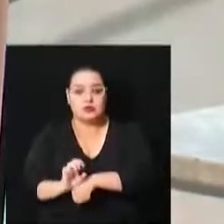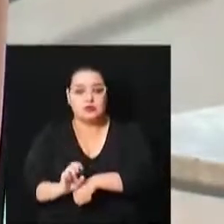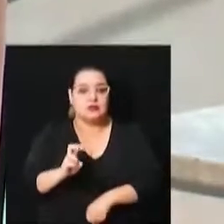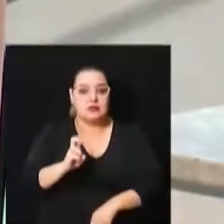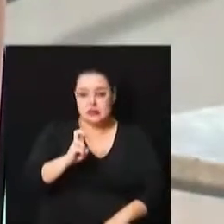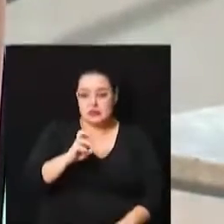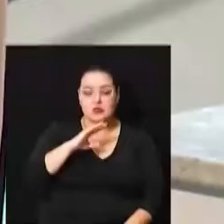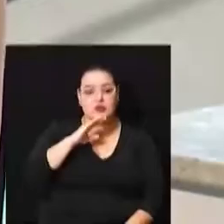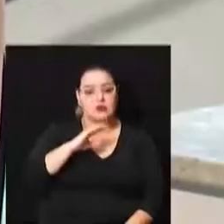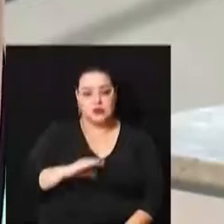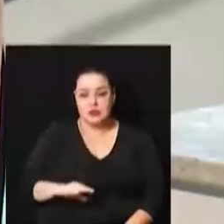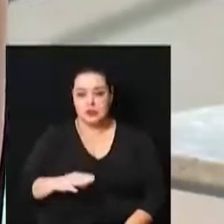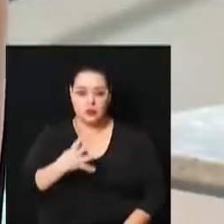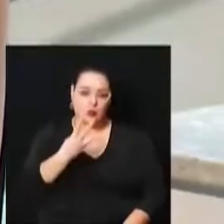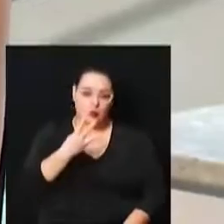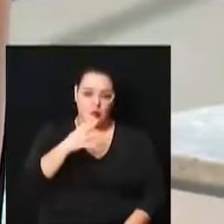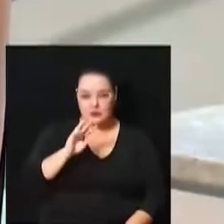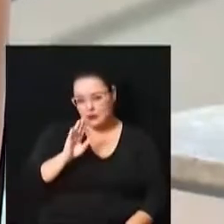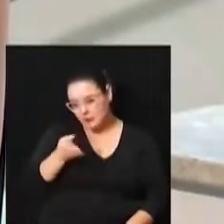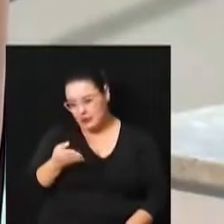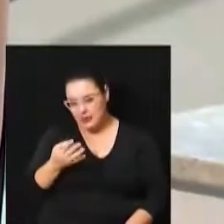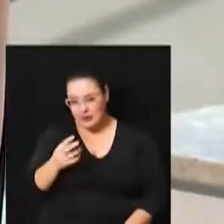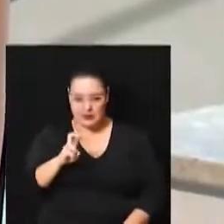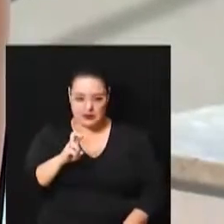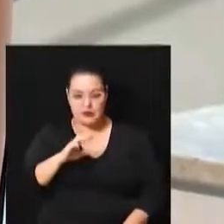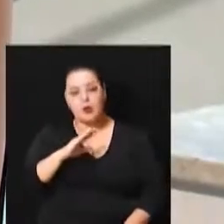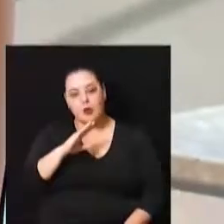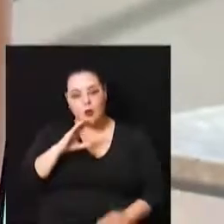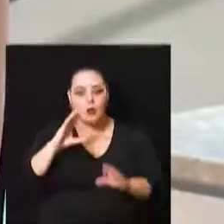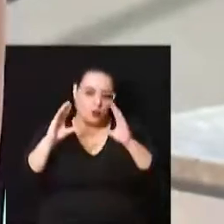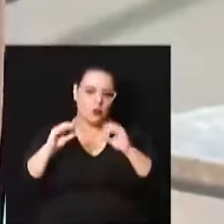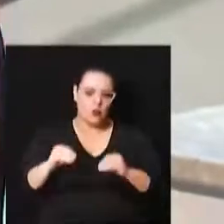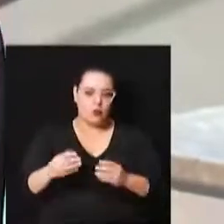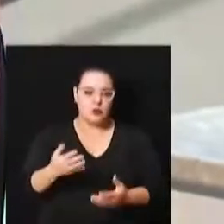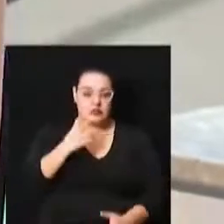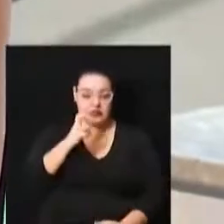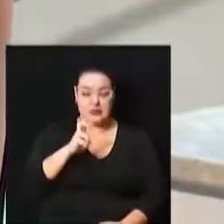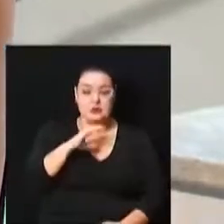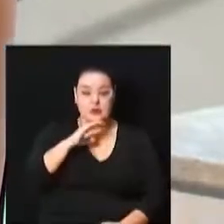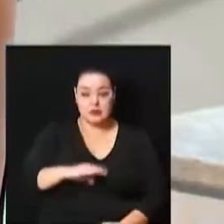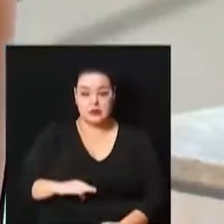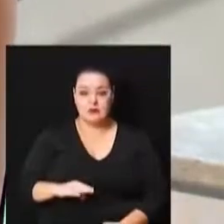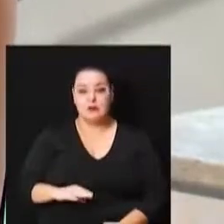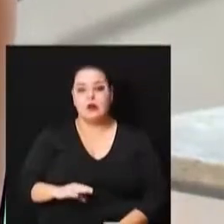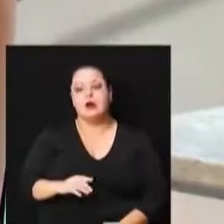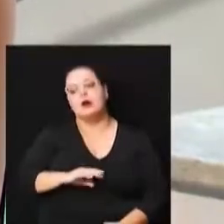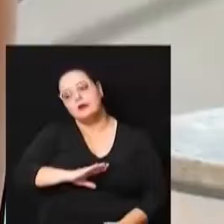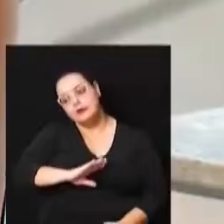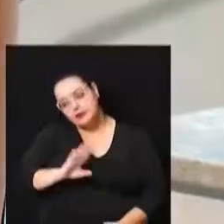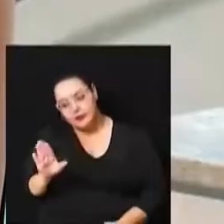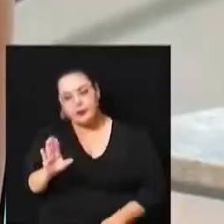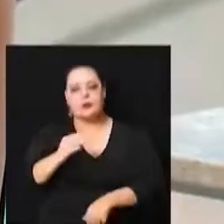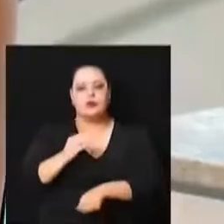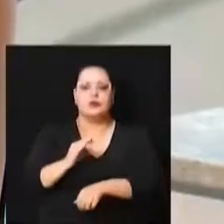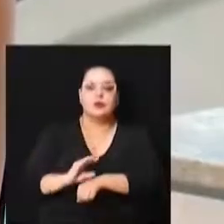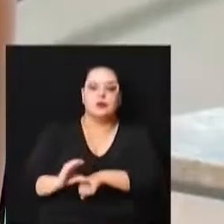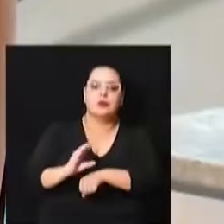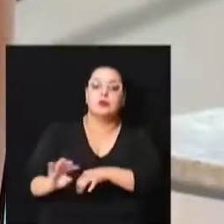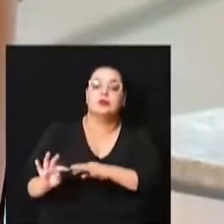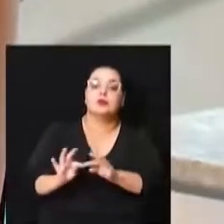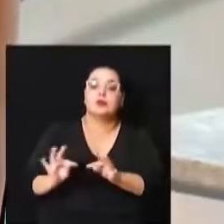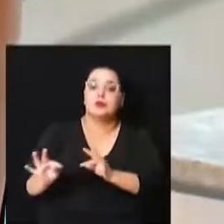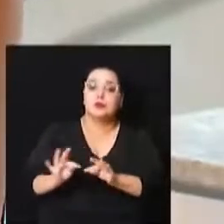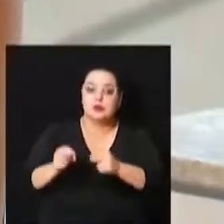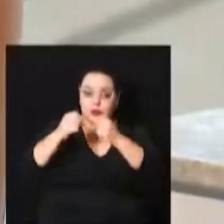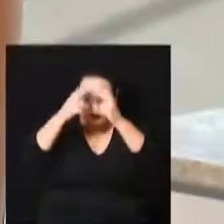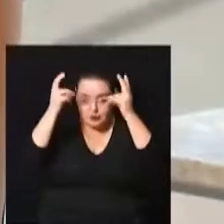5 horas, mais ou menos, umas 4h30, 5 horas, e saía para fazer o curso técnico à noite. O curso